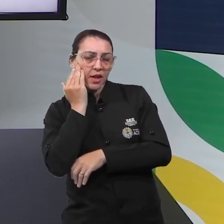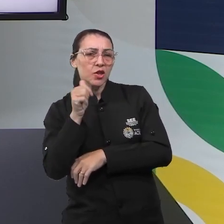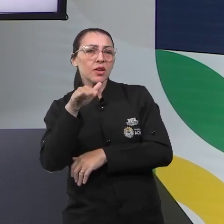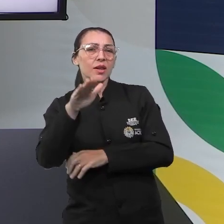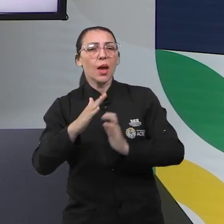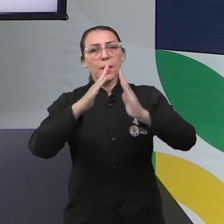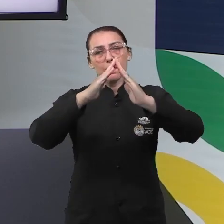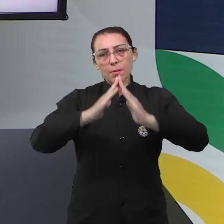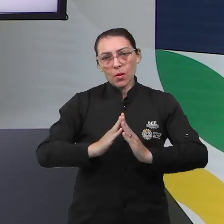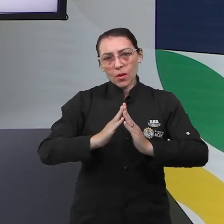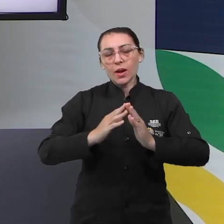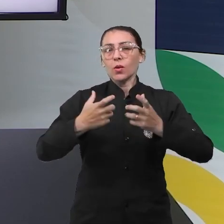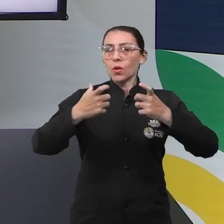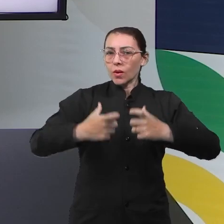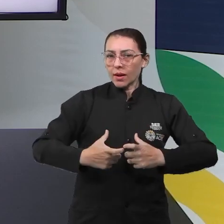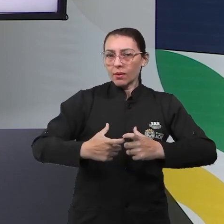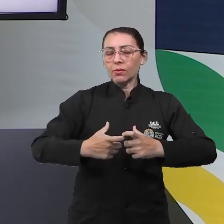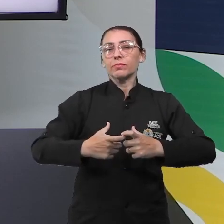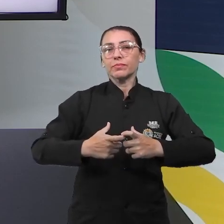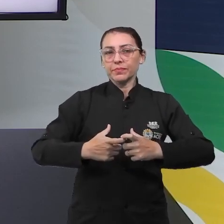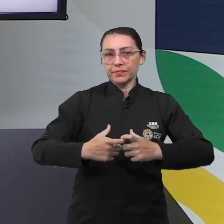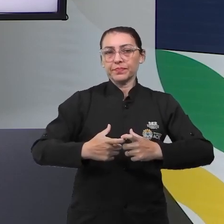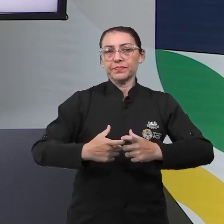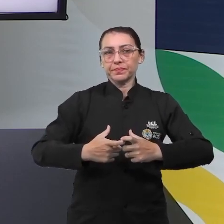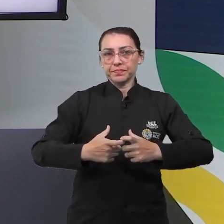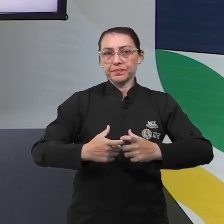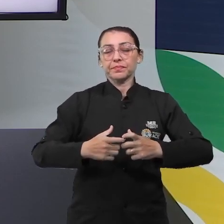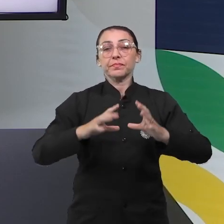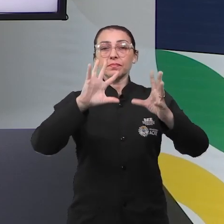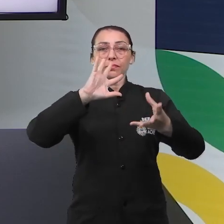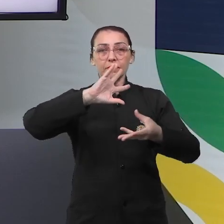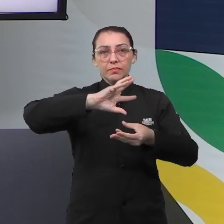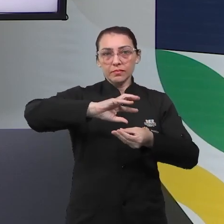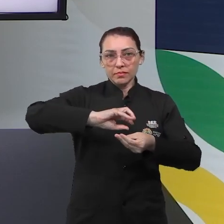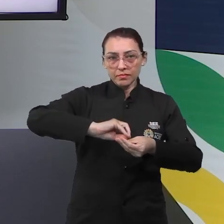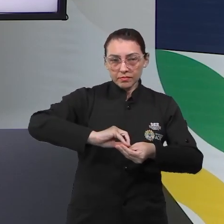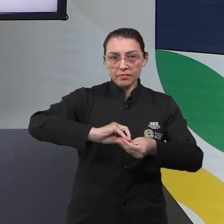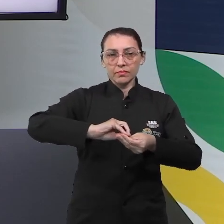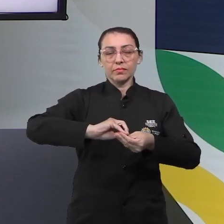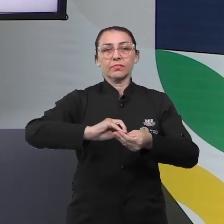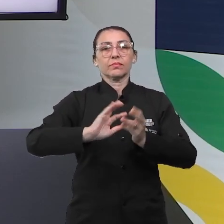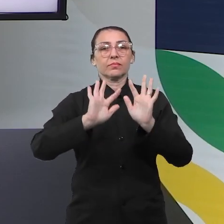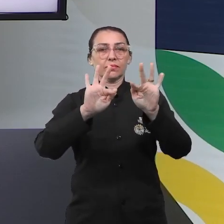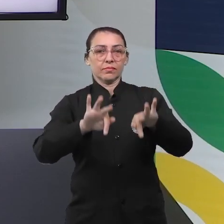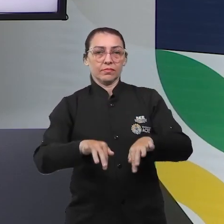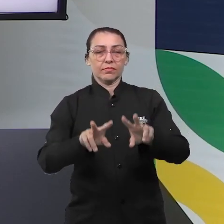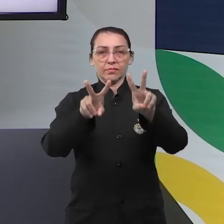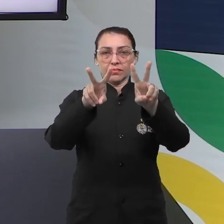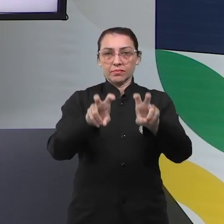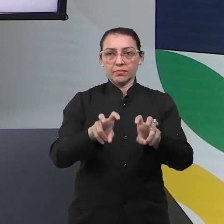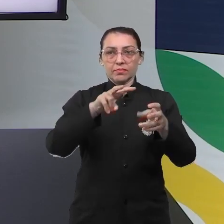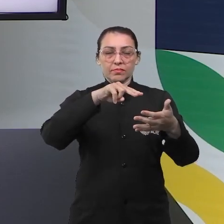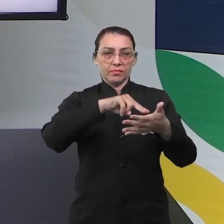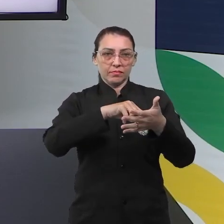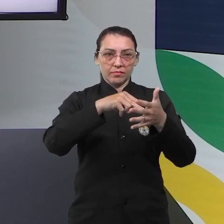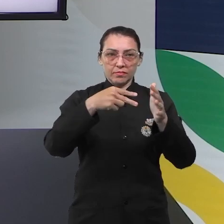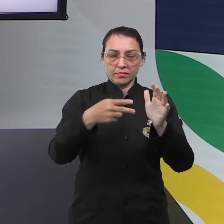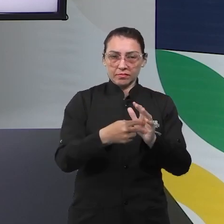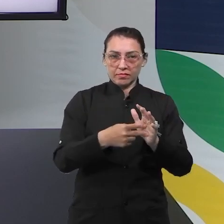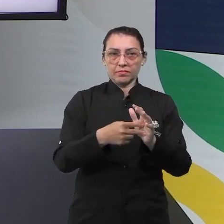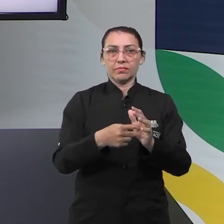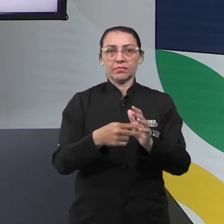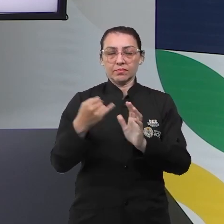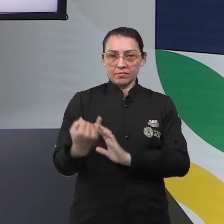quem mora no local. Então, em resumo, concluindo o assunto, os sentidos decorrentes